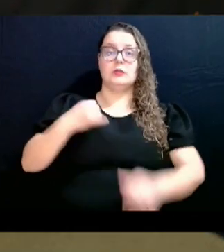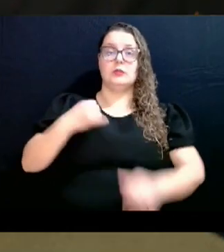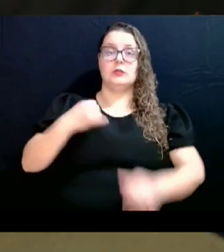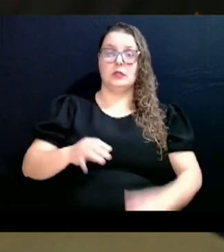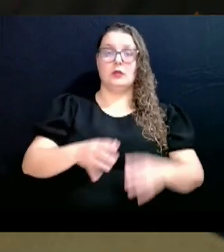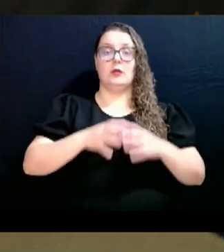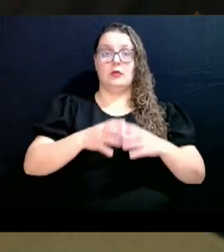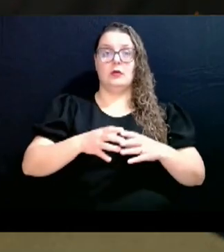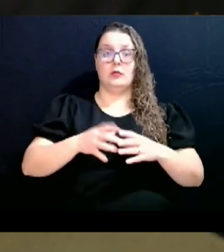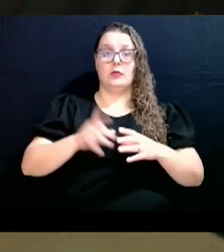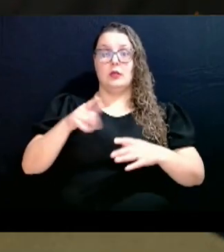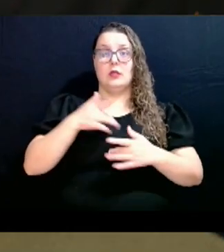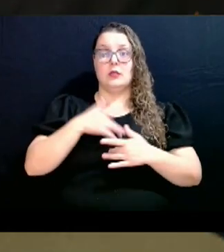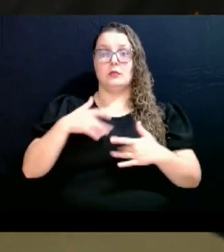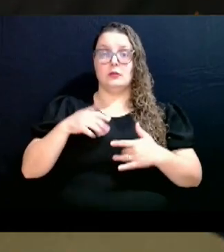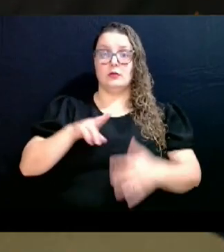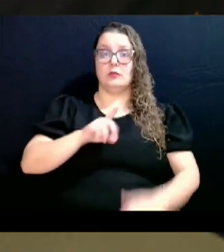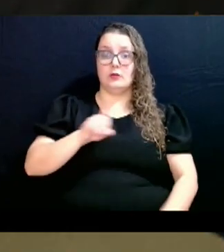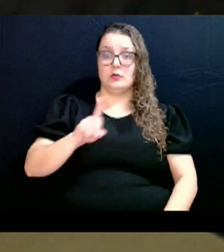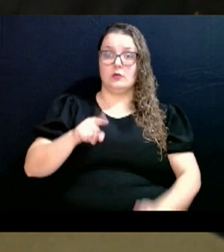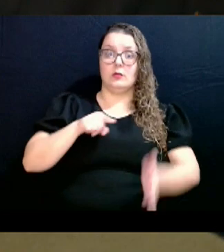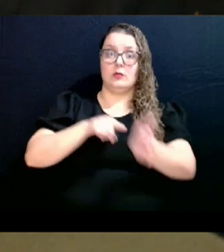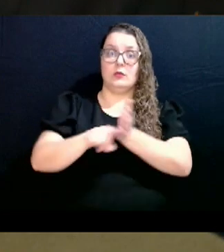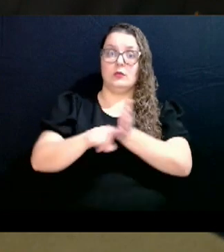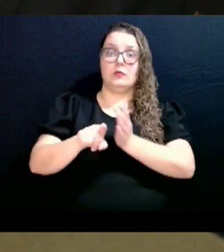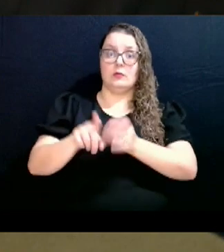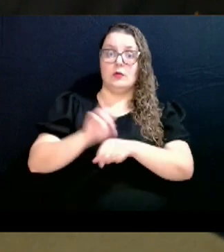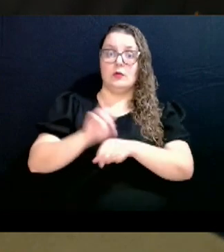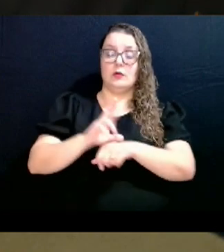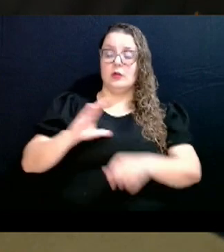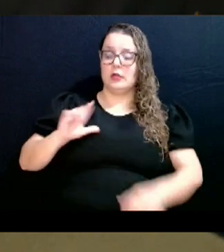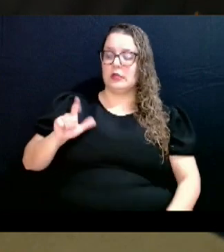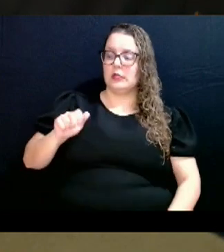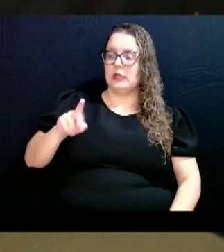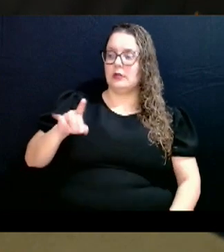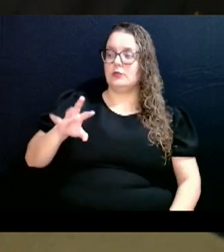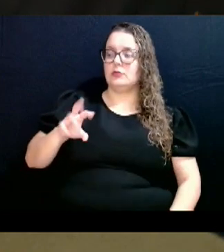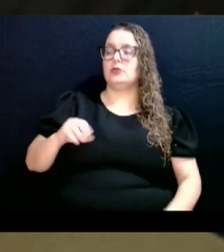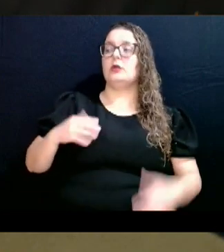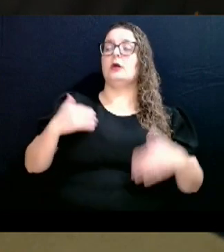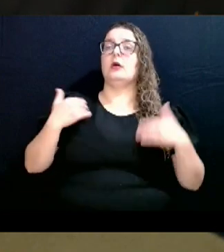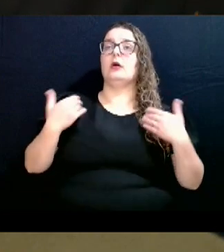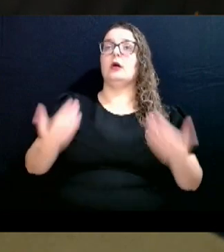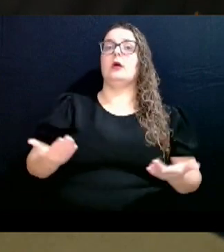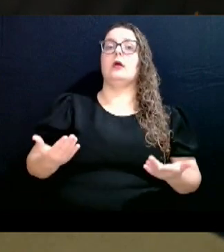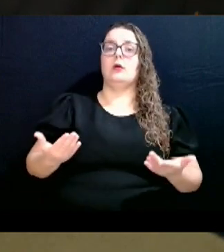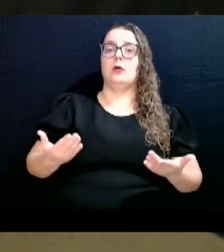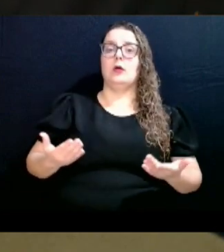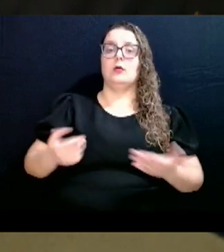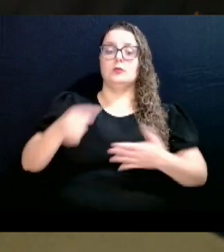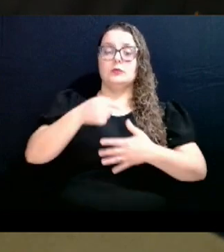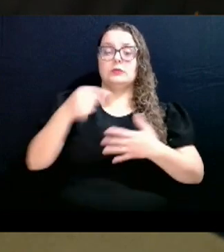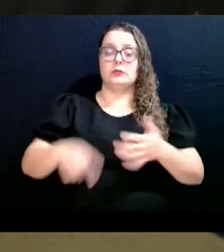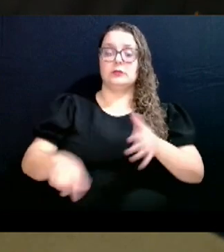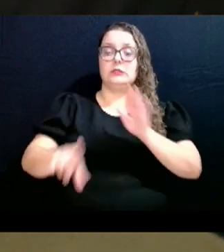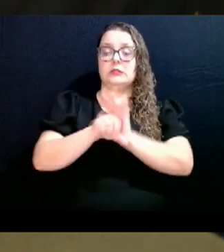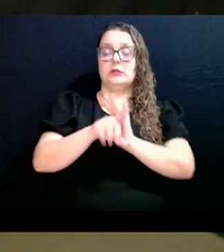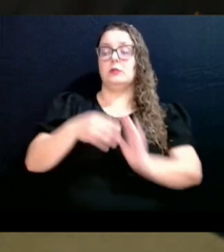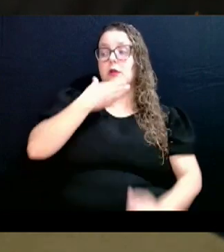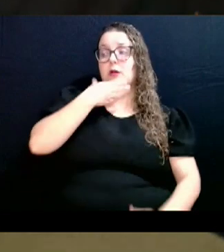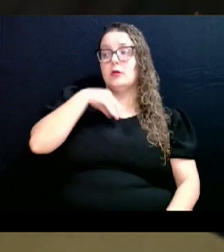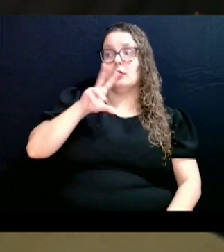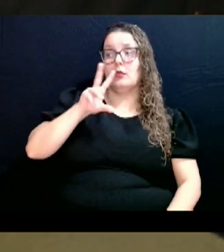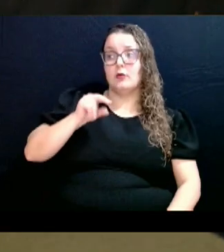saudável. Pergunto para a nossa doutora, Cláudia, quais são os requisitos legais para que os avós assumam a guarda dos